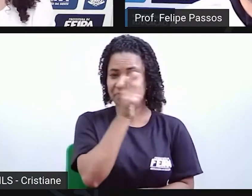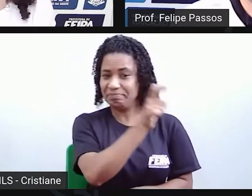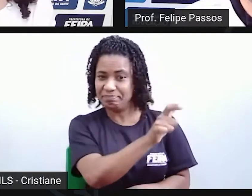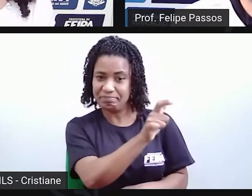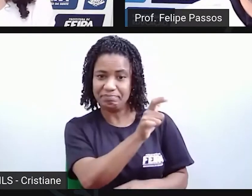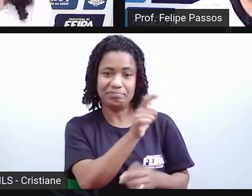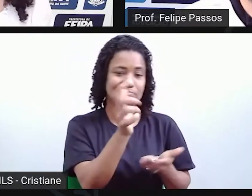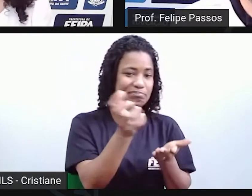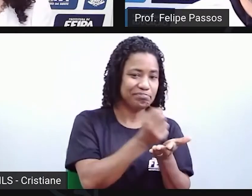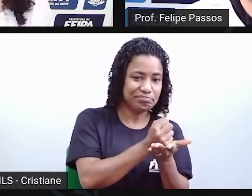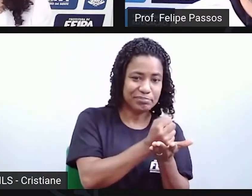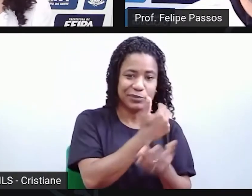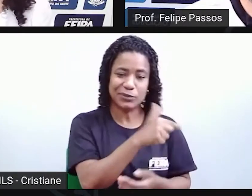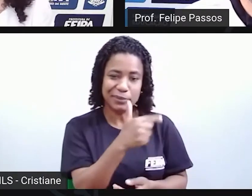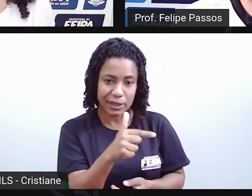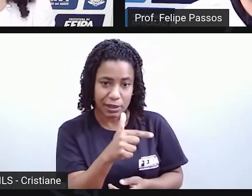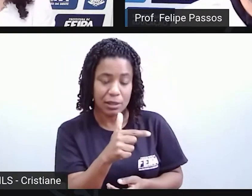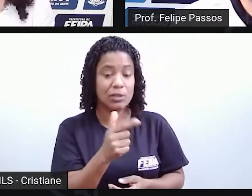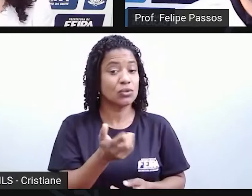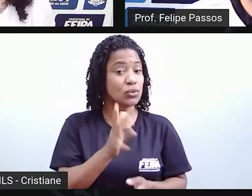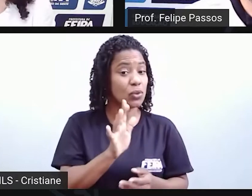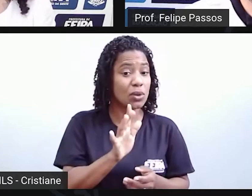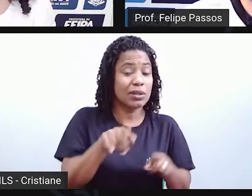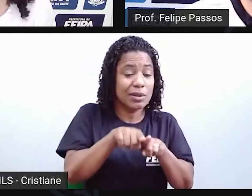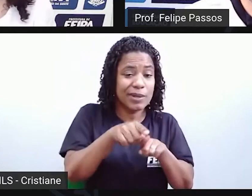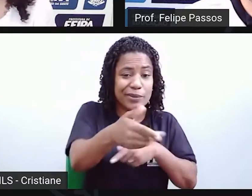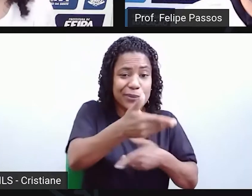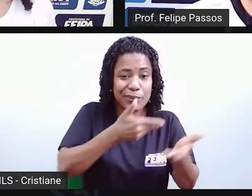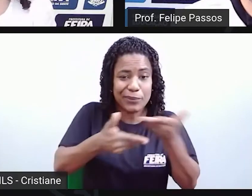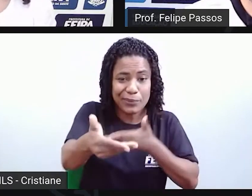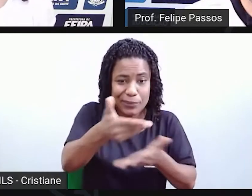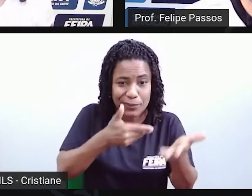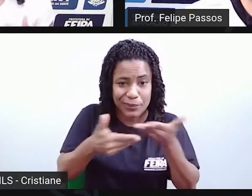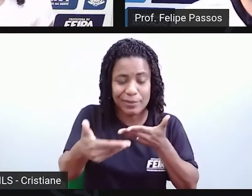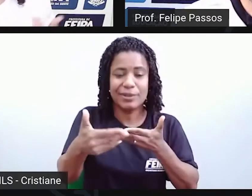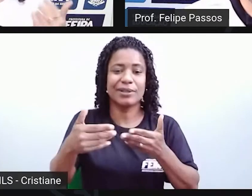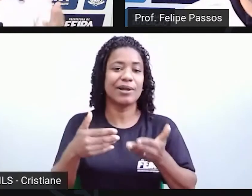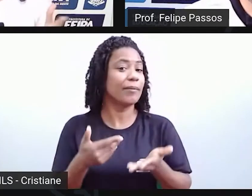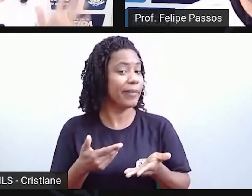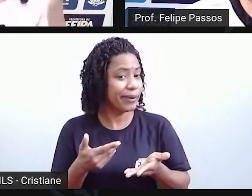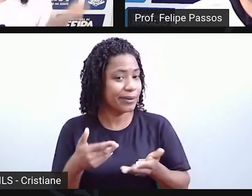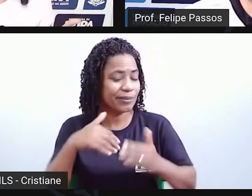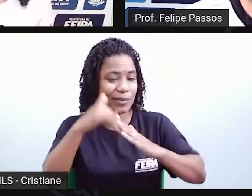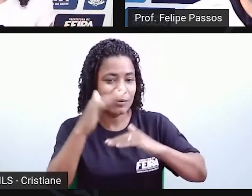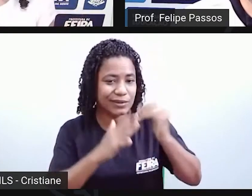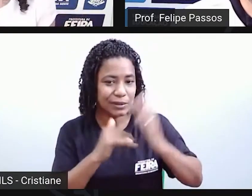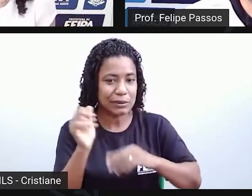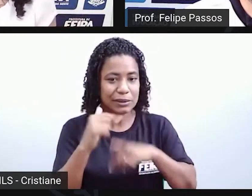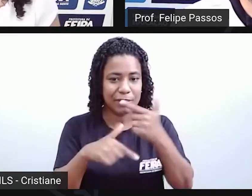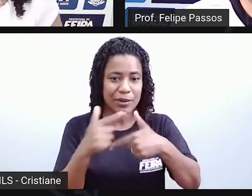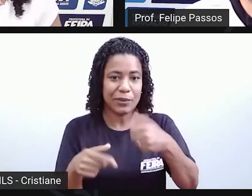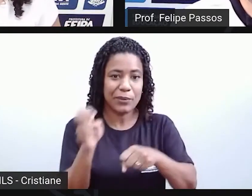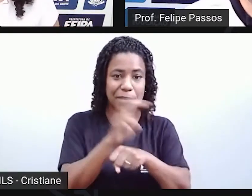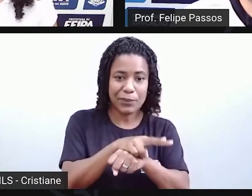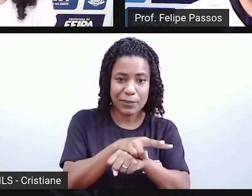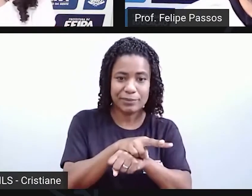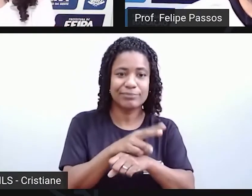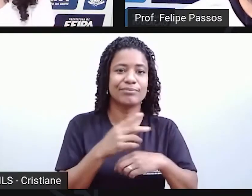E isso não só para relacionamentos afetivos, até para relações profissionais. Quem nunca se perguntou, nossa, como é que eu vou